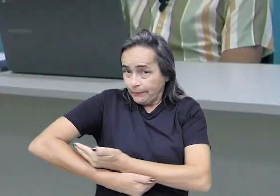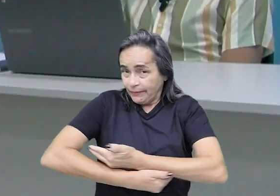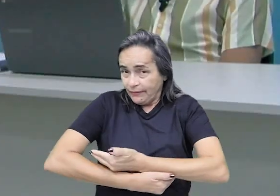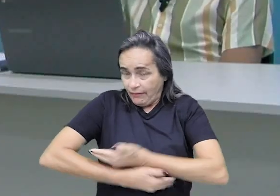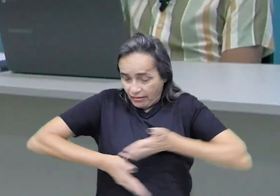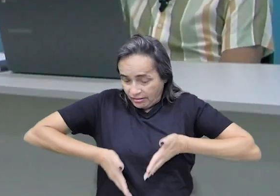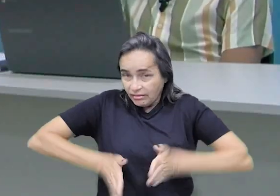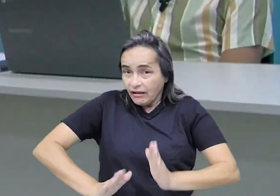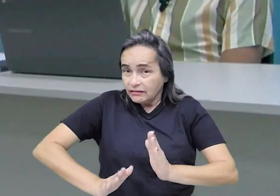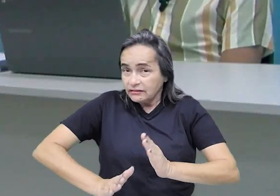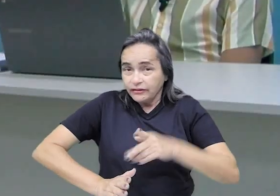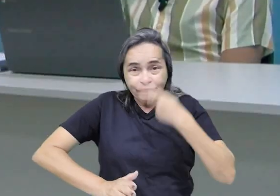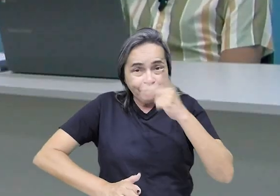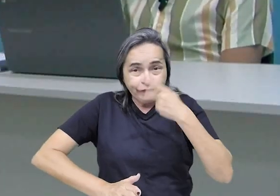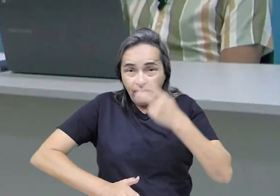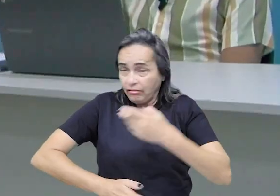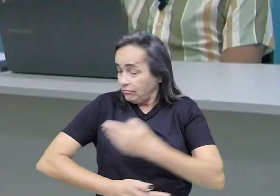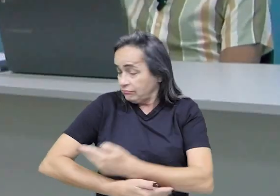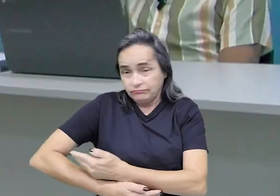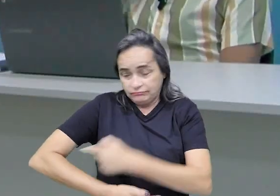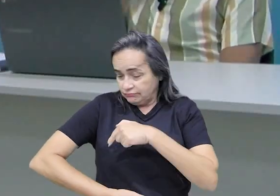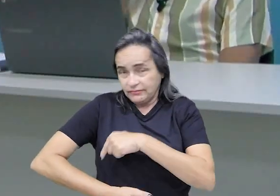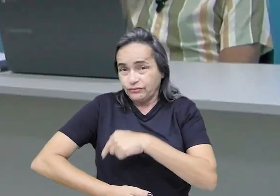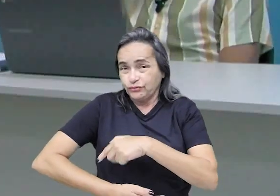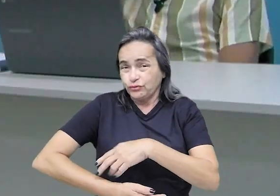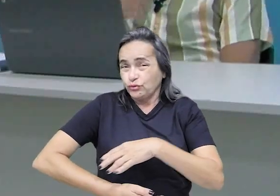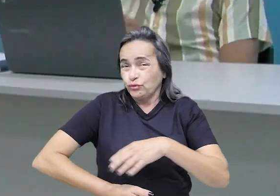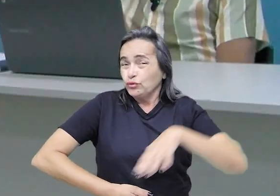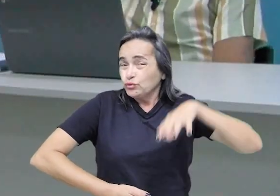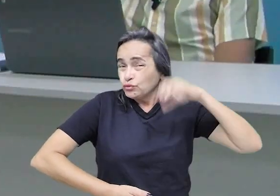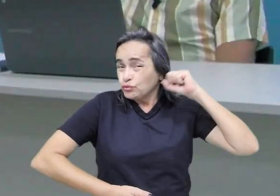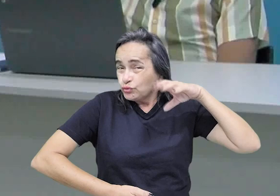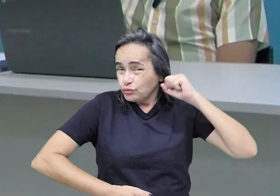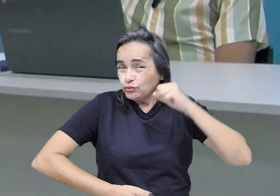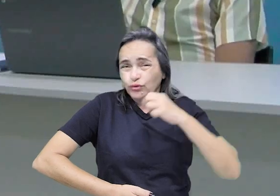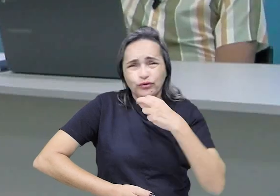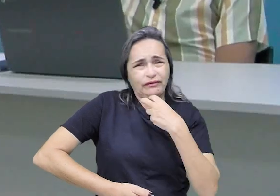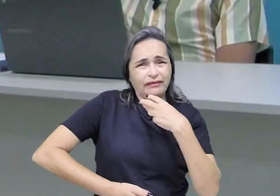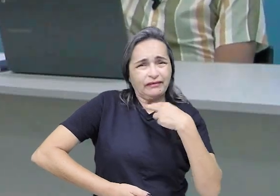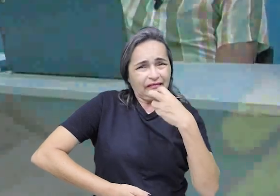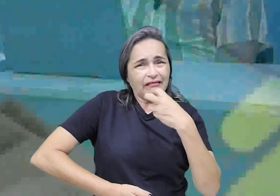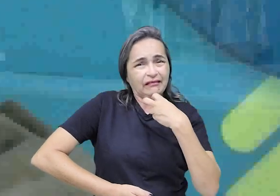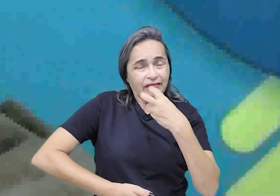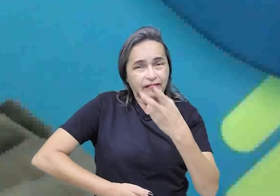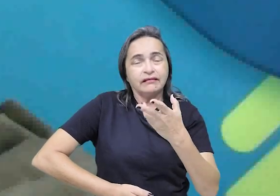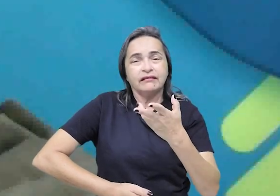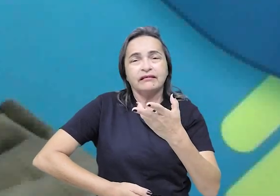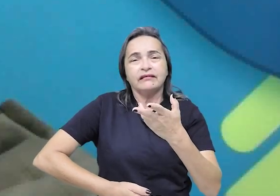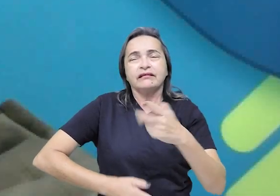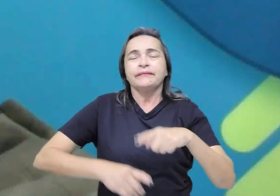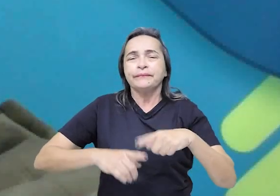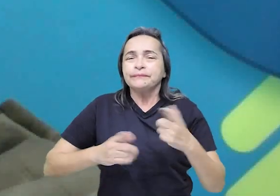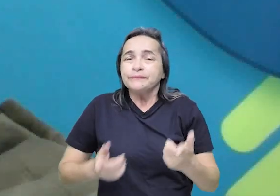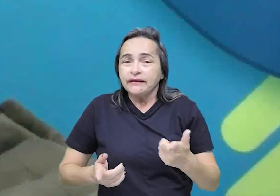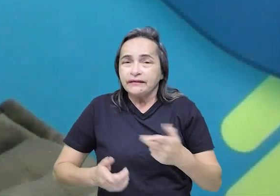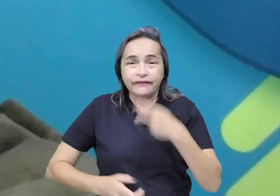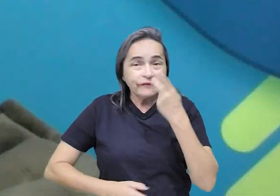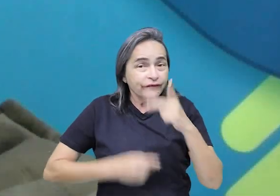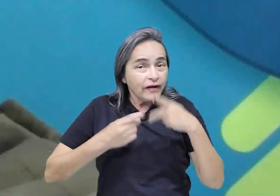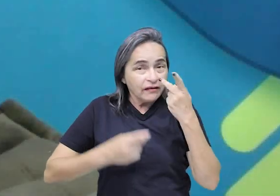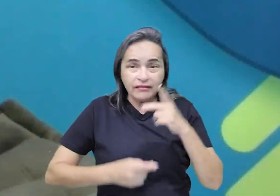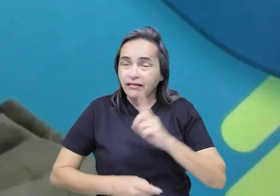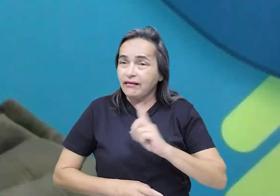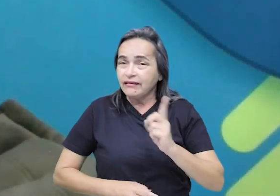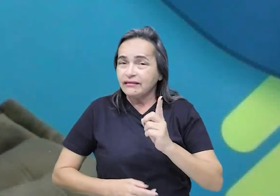fala. Ele produz sons, mas ele não fala, né? Mas ele está atento ao mundo sonoro. Primeira coisa,